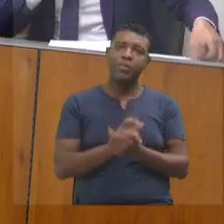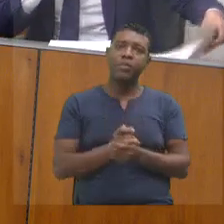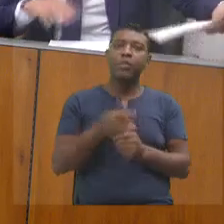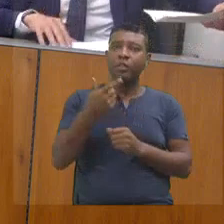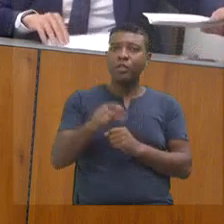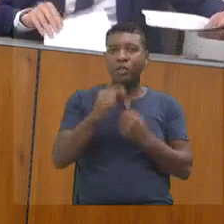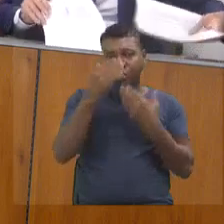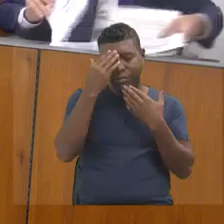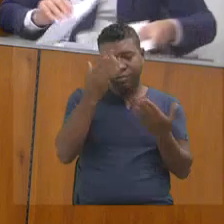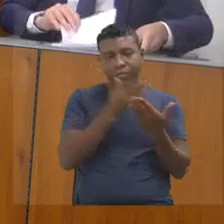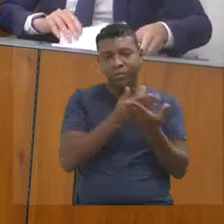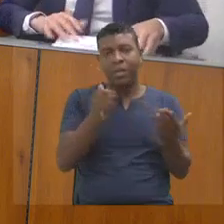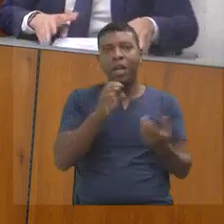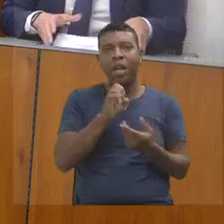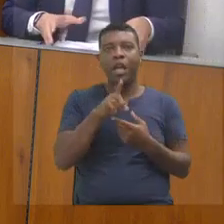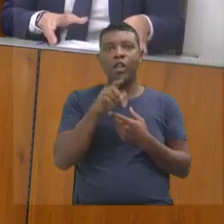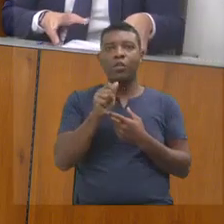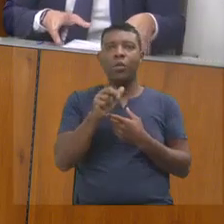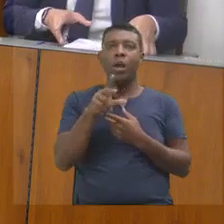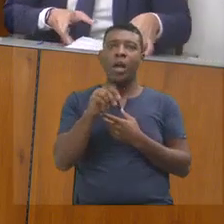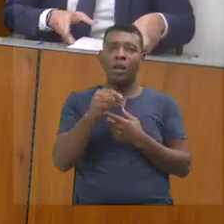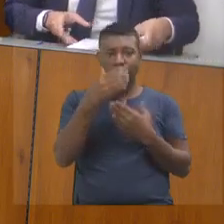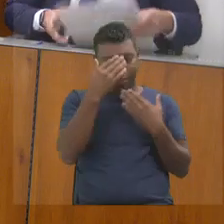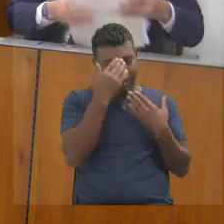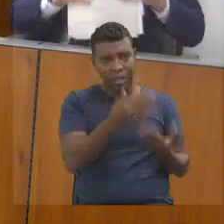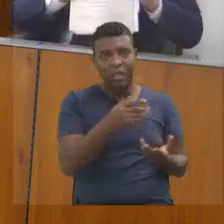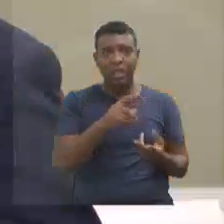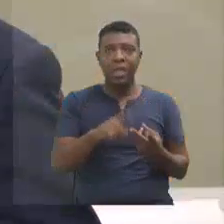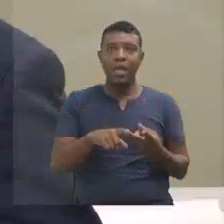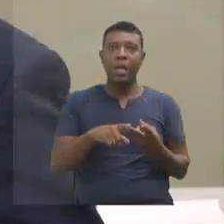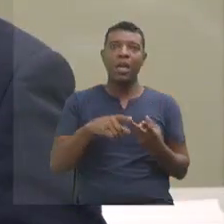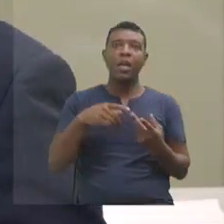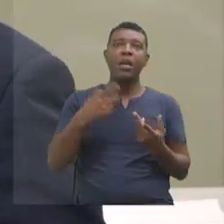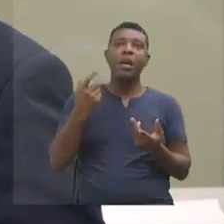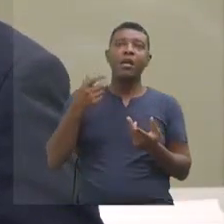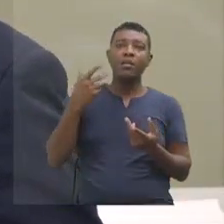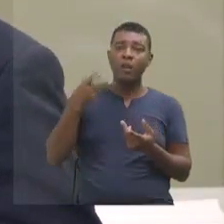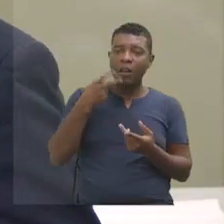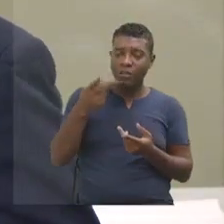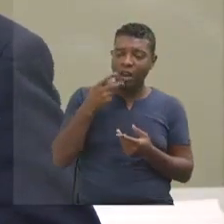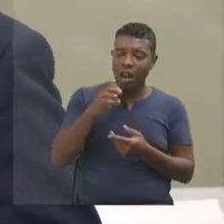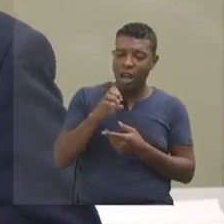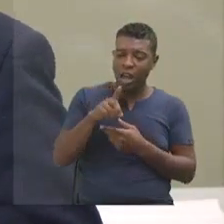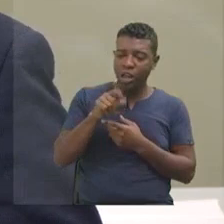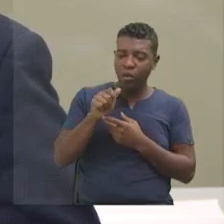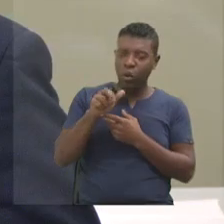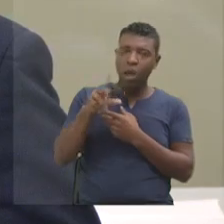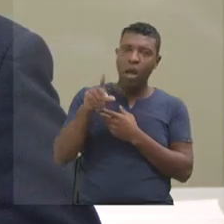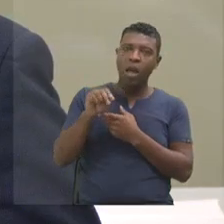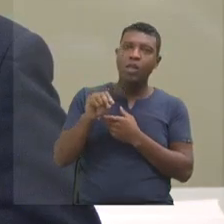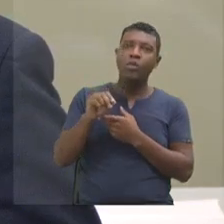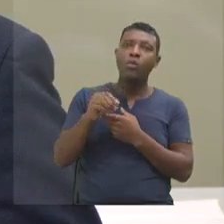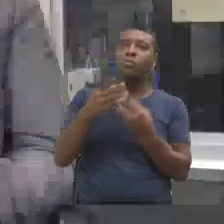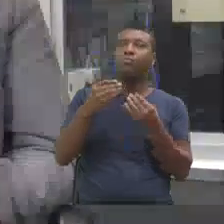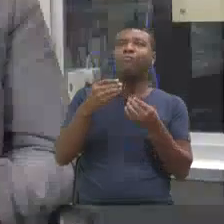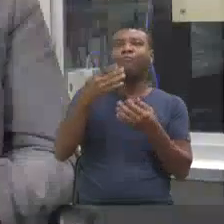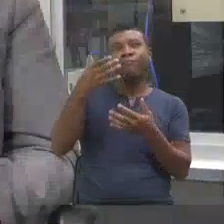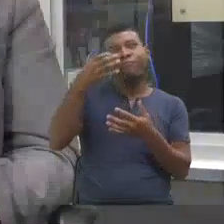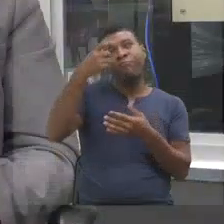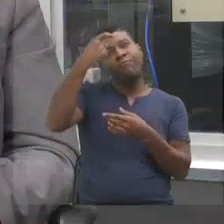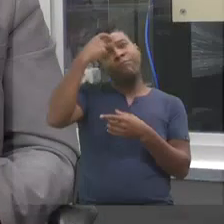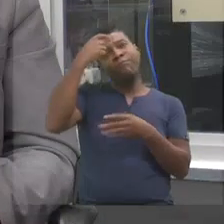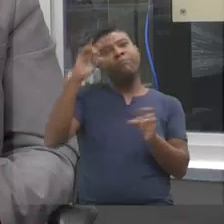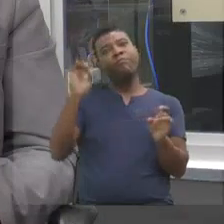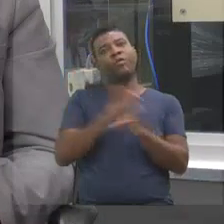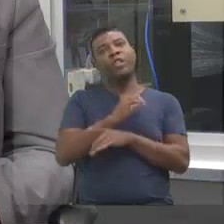ao Eduardo é o Edivaldo e a fala do Eduardo foi muito lúcida quando ele disse que existe um